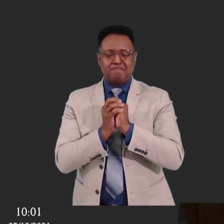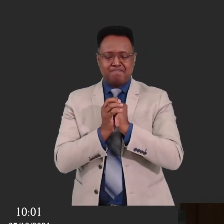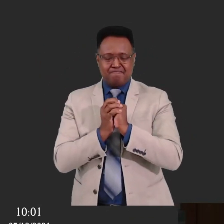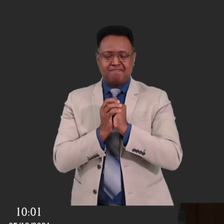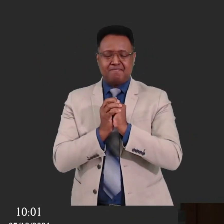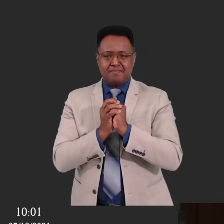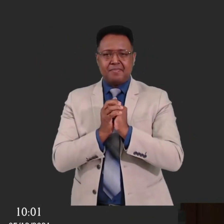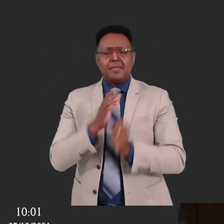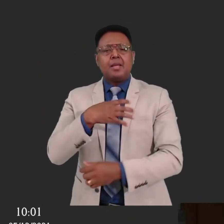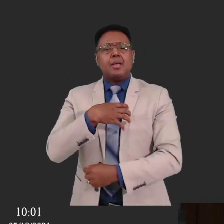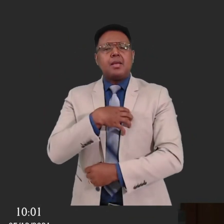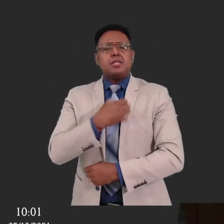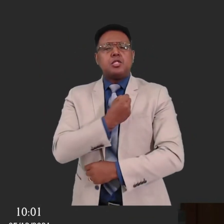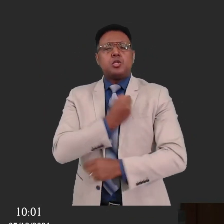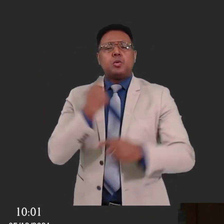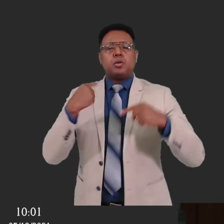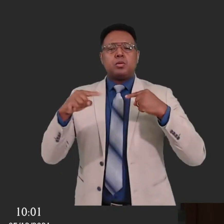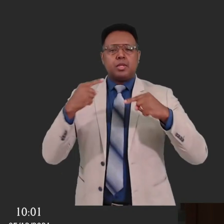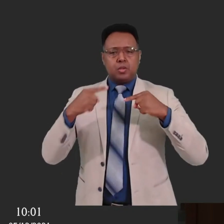Amém. Chamemos um hino.